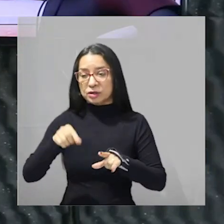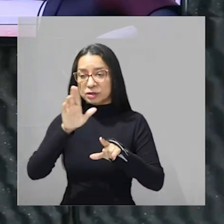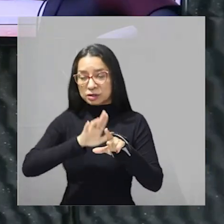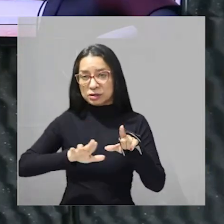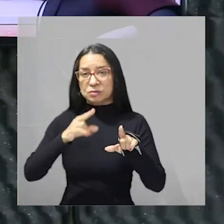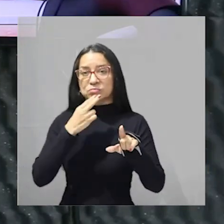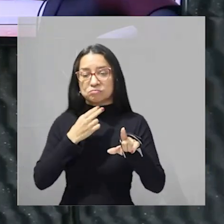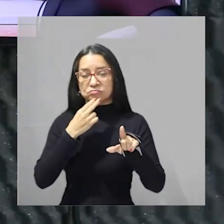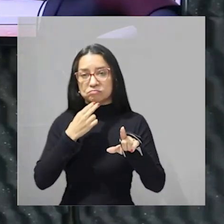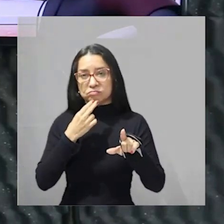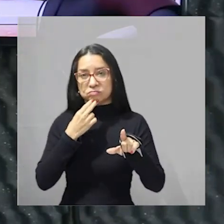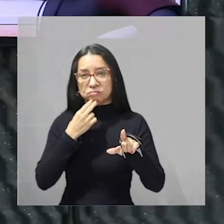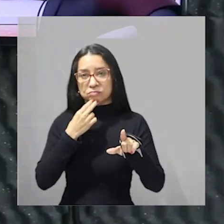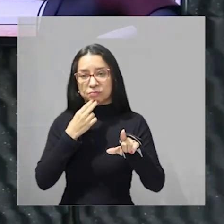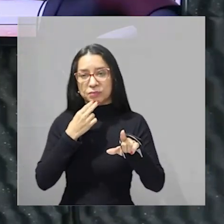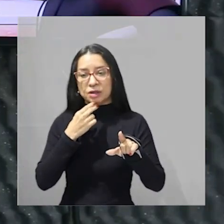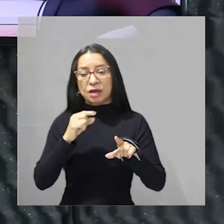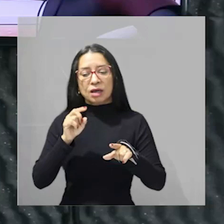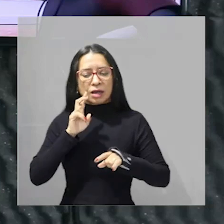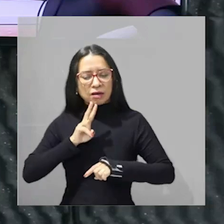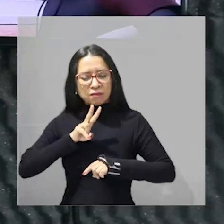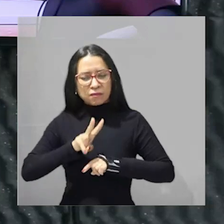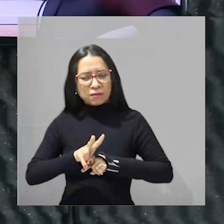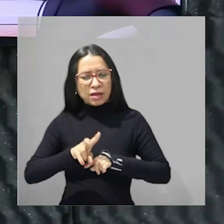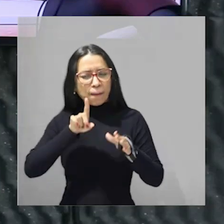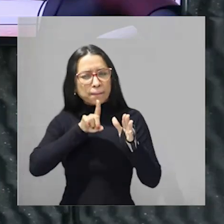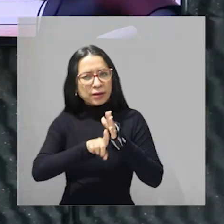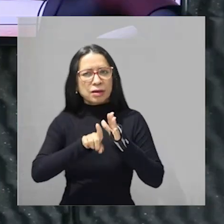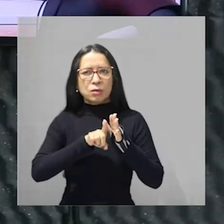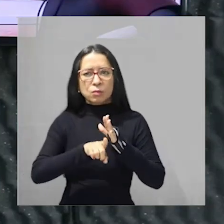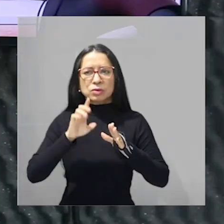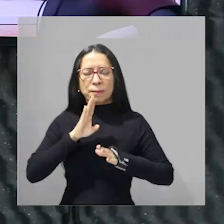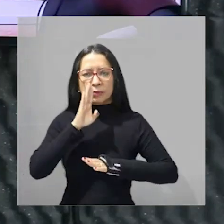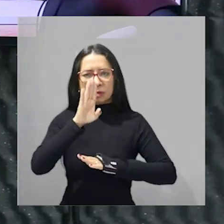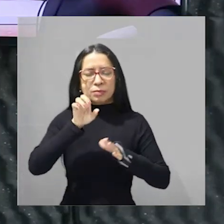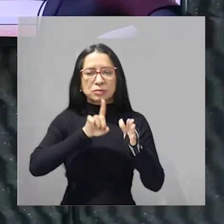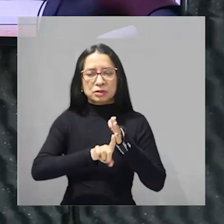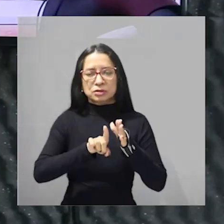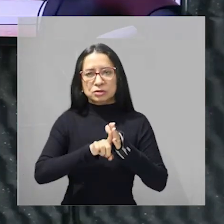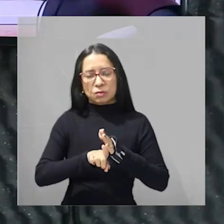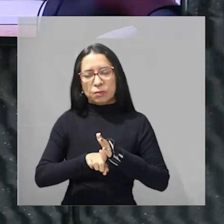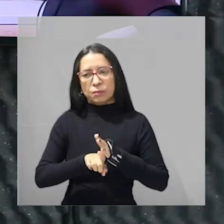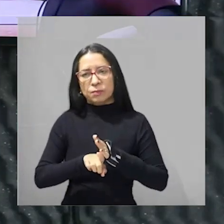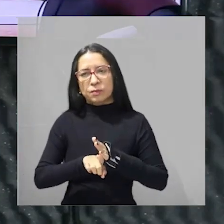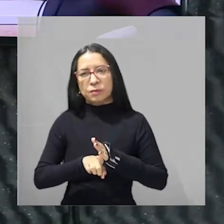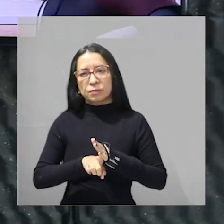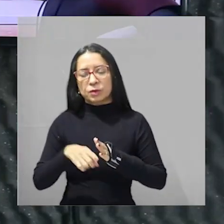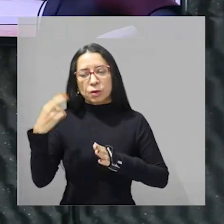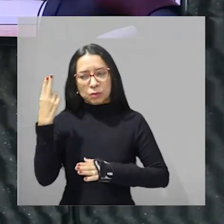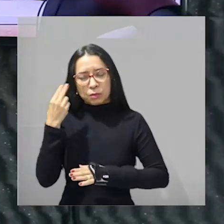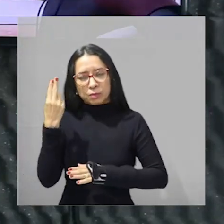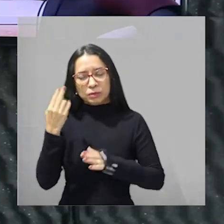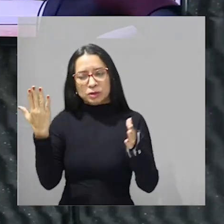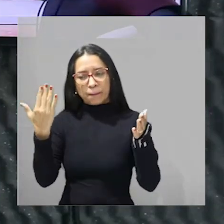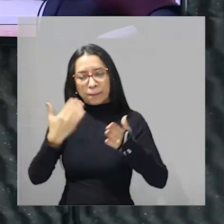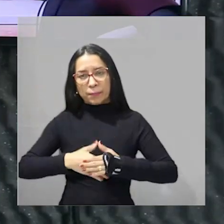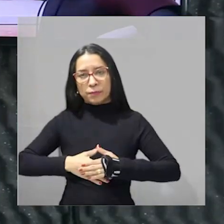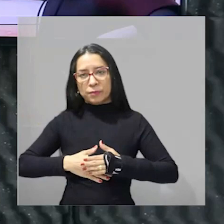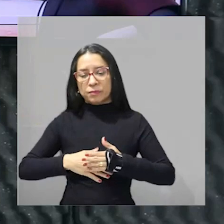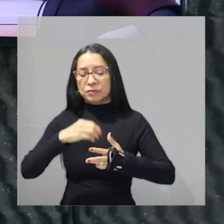comando das questões. Como é que isso vai funcionar, Marcos? Muito bem, é simples. Normalmente as provas do Enem e da UEMA, elas